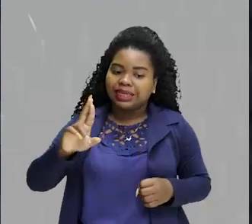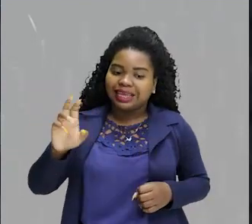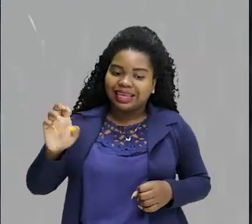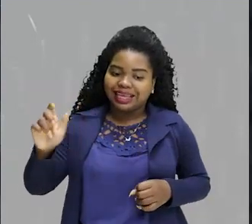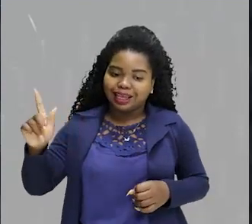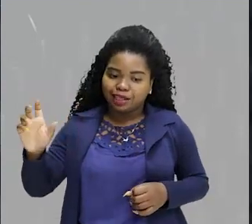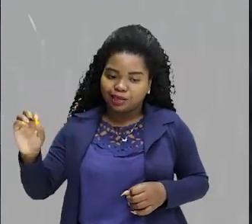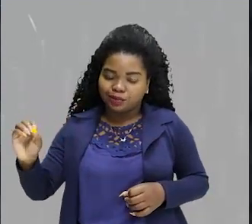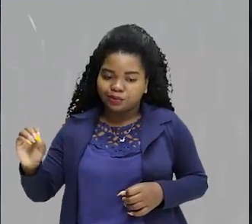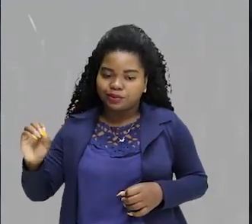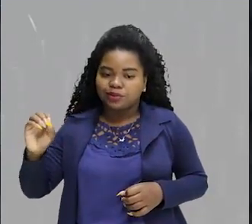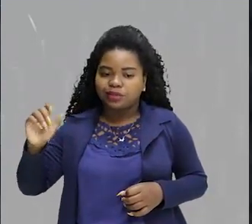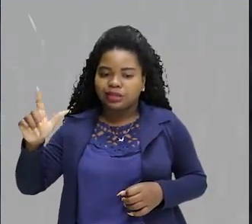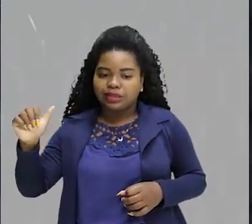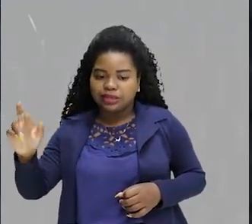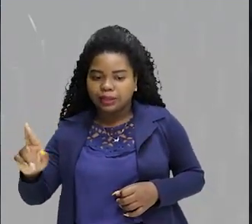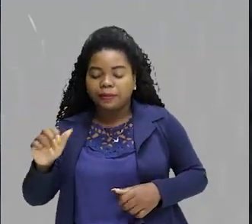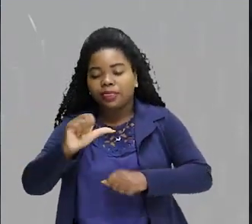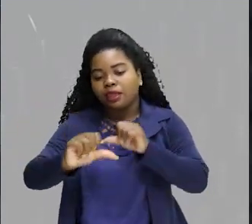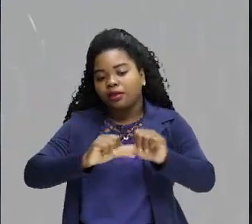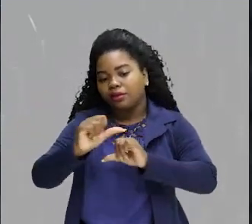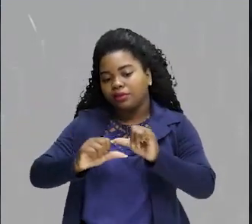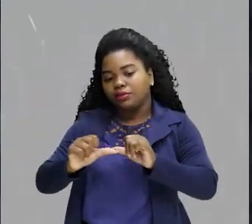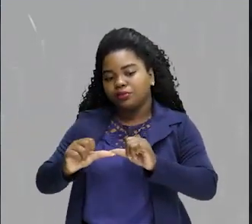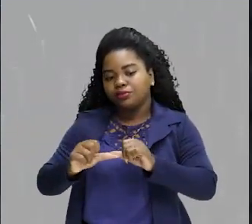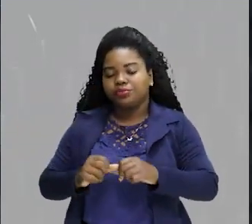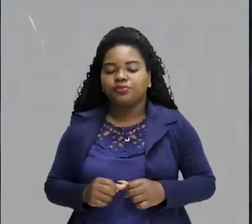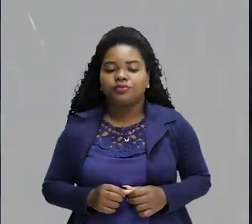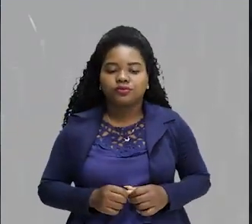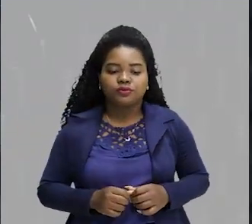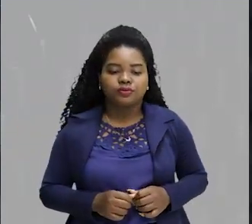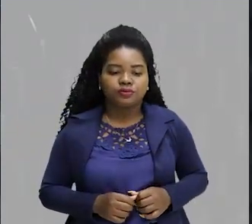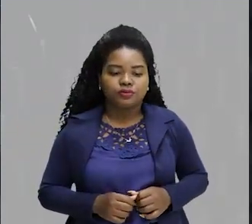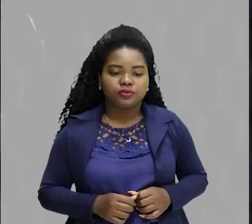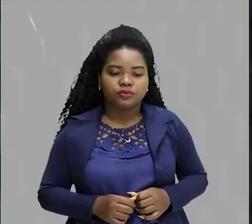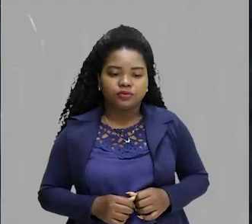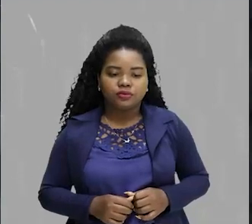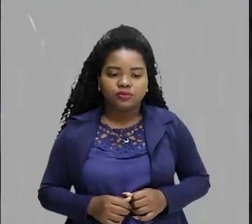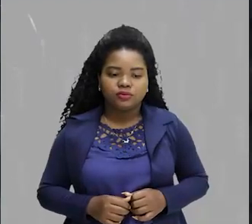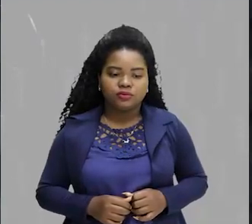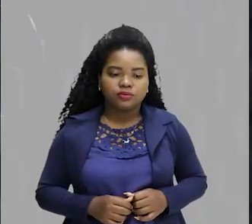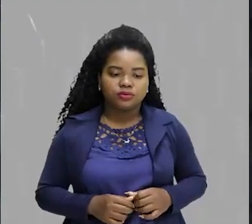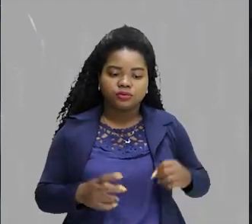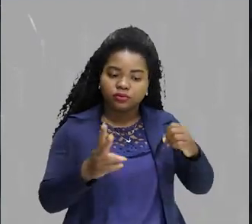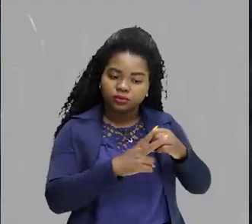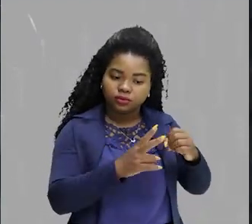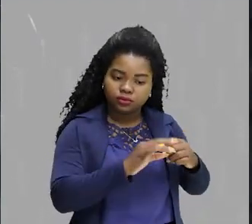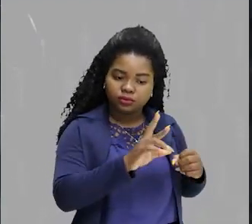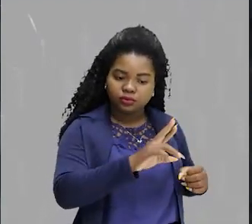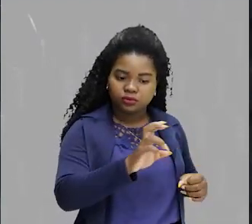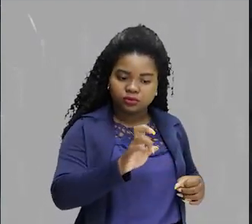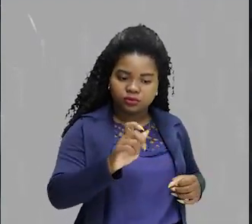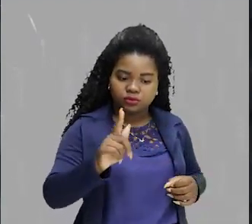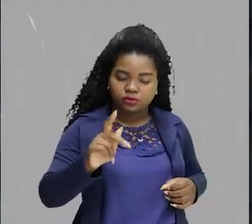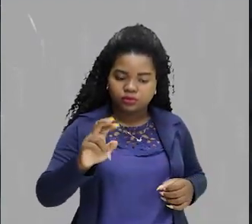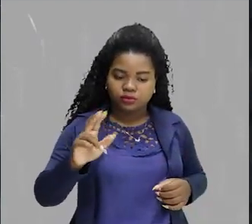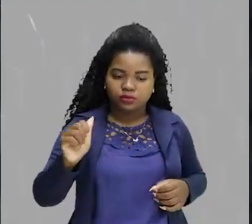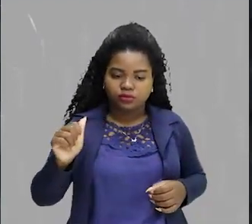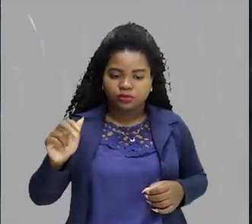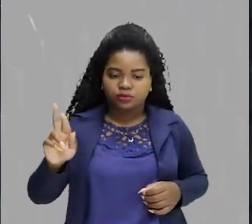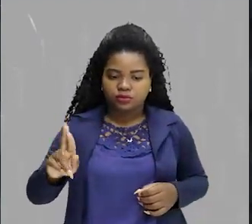muda a vogal do O para o E, fazendo essa representação de verbo irregular. Não tem